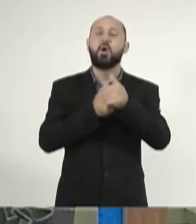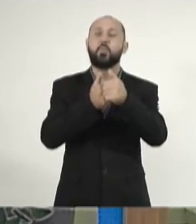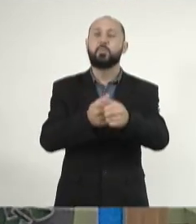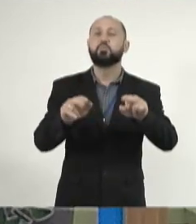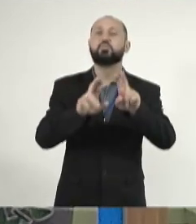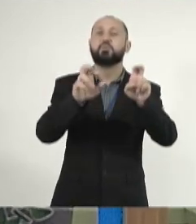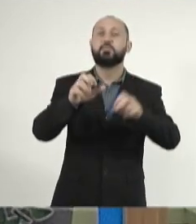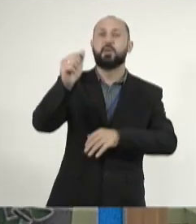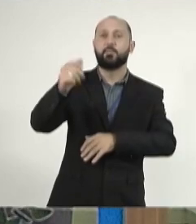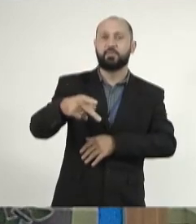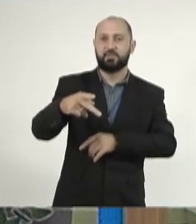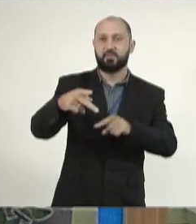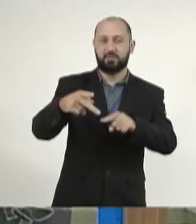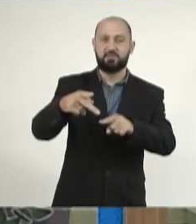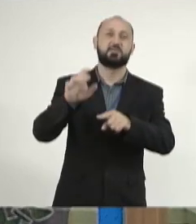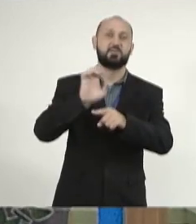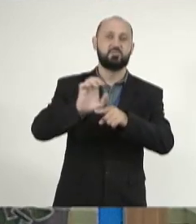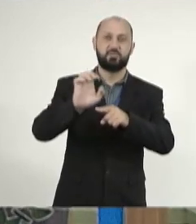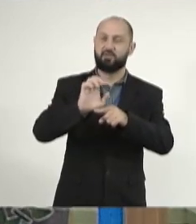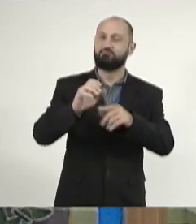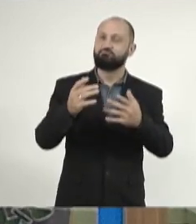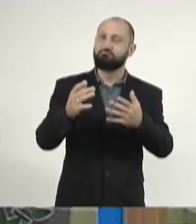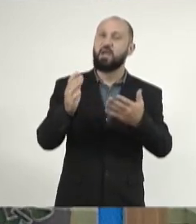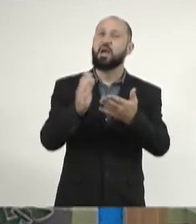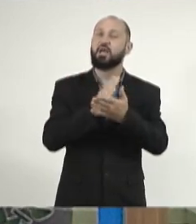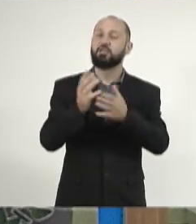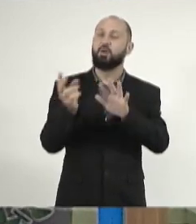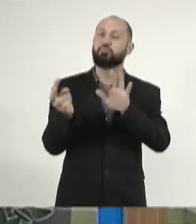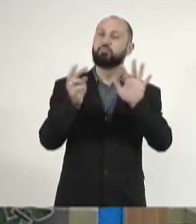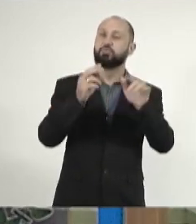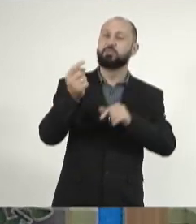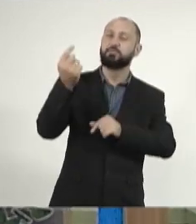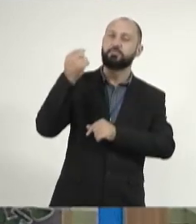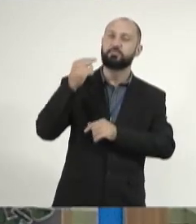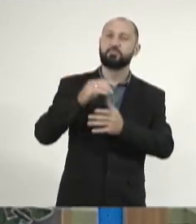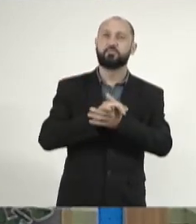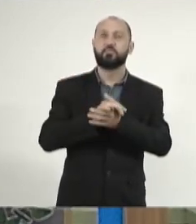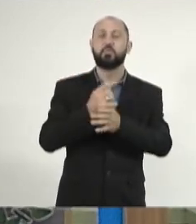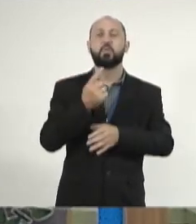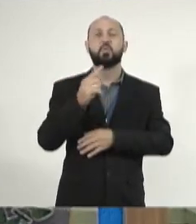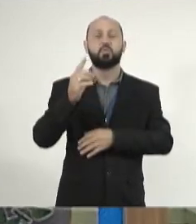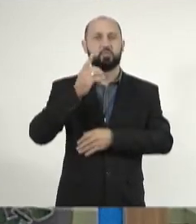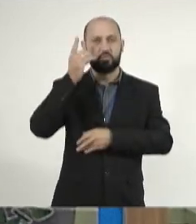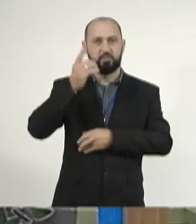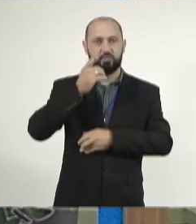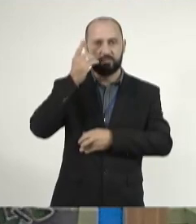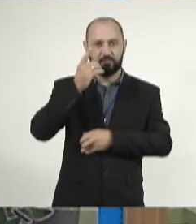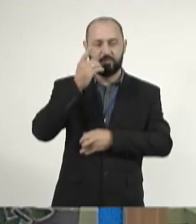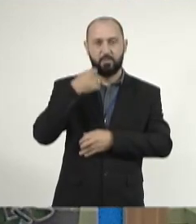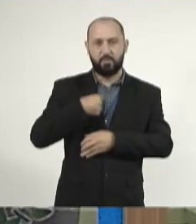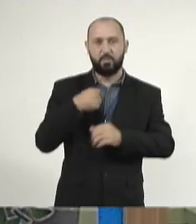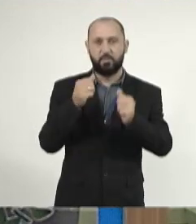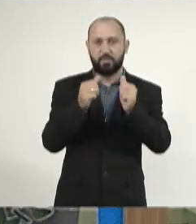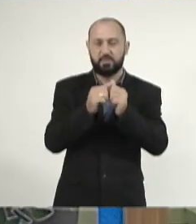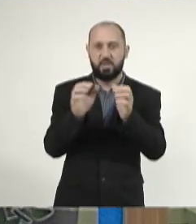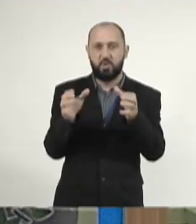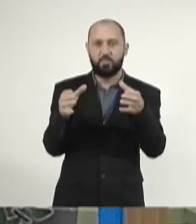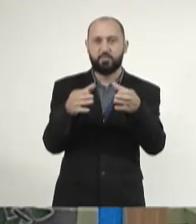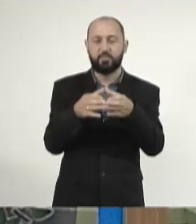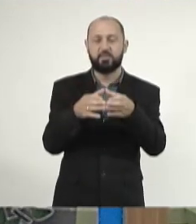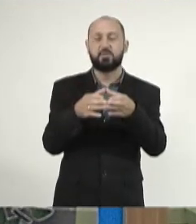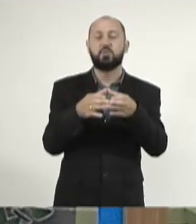E ainda em alusão ao Dia Mundial do Meio Ambiente, também como uma forma de mostrar o posicionamento da Assembleia, o compromisso